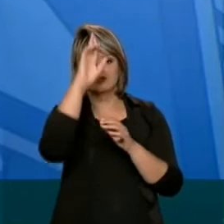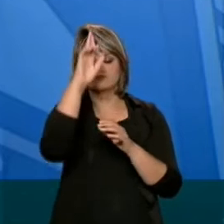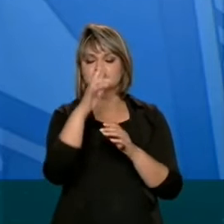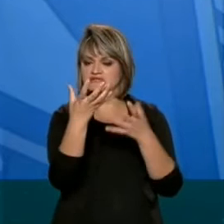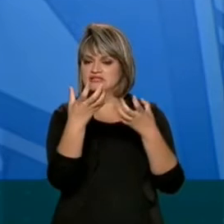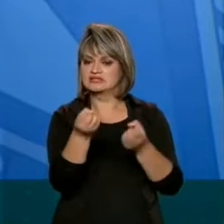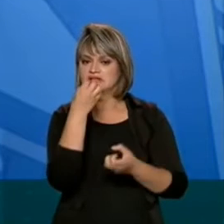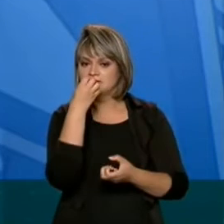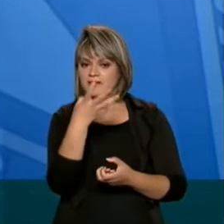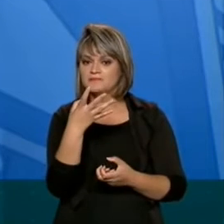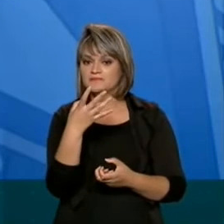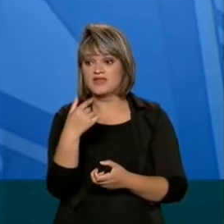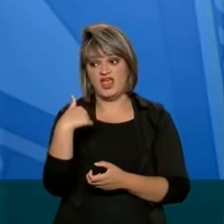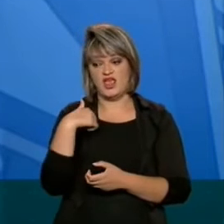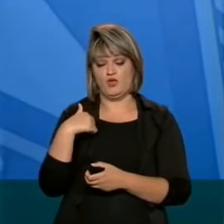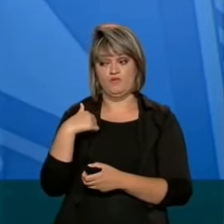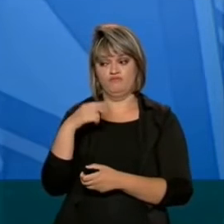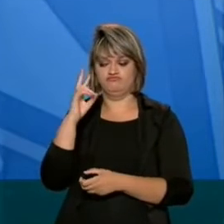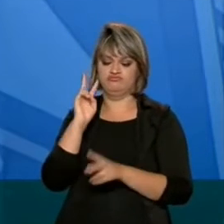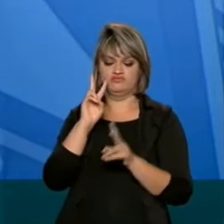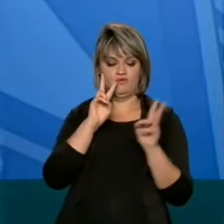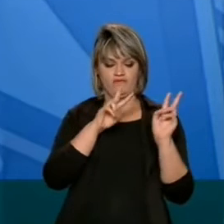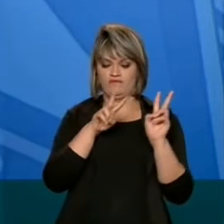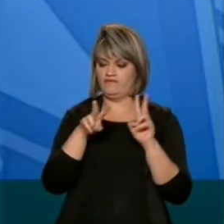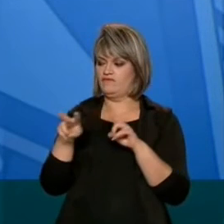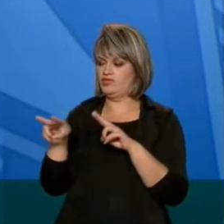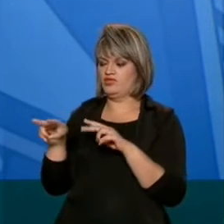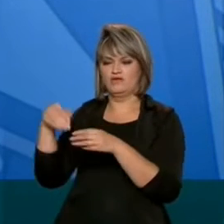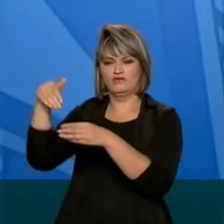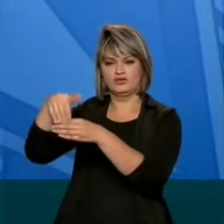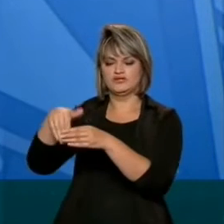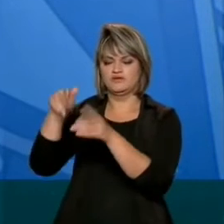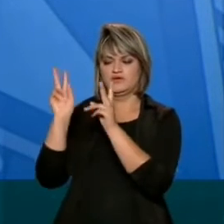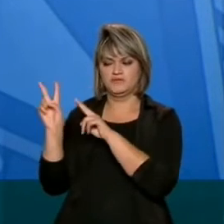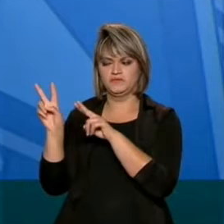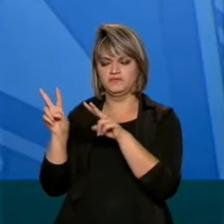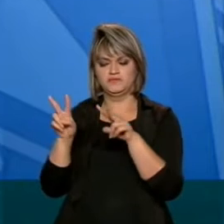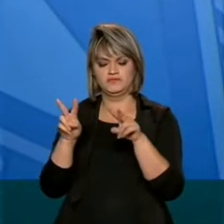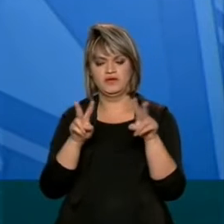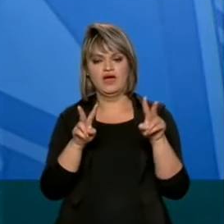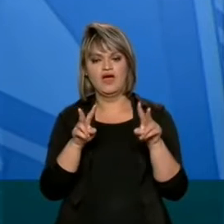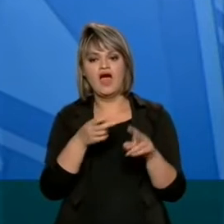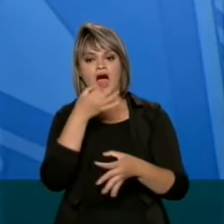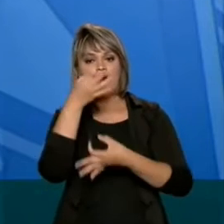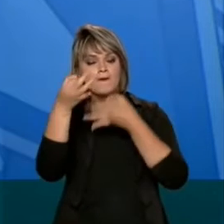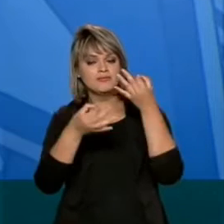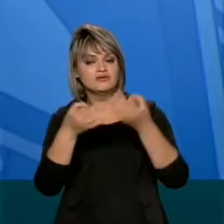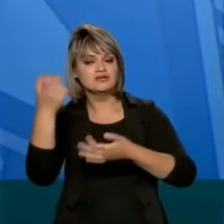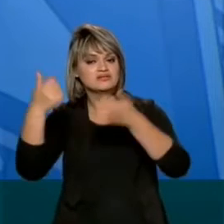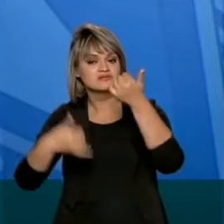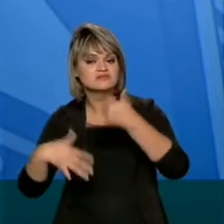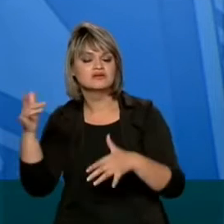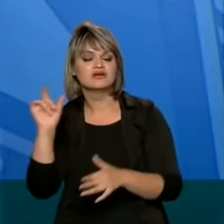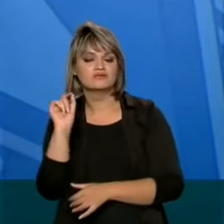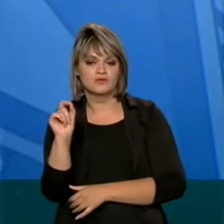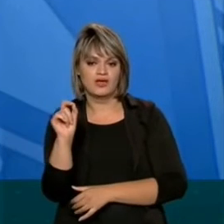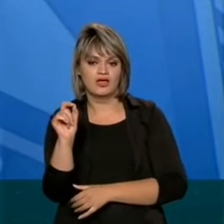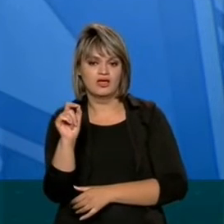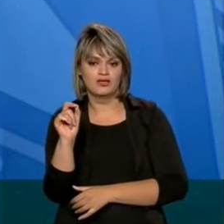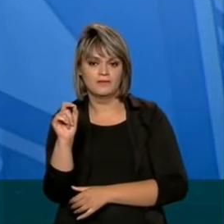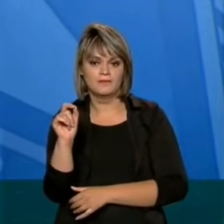vi, estou falando como espectador, que eu acompanhei toda a votação, o argumento levantado